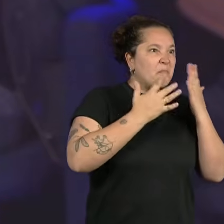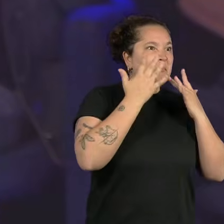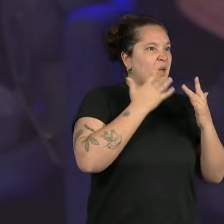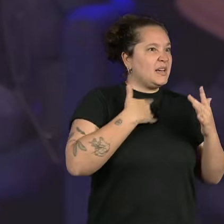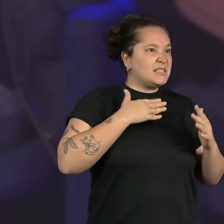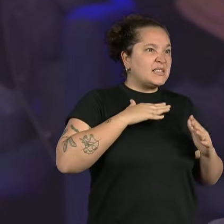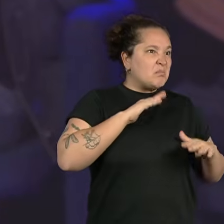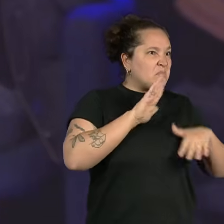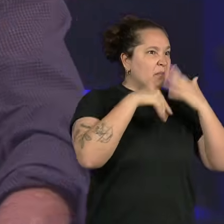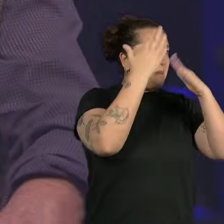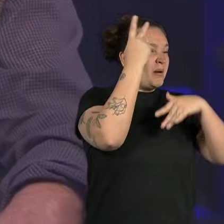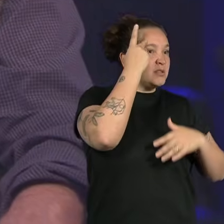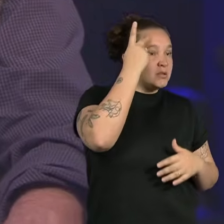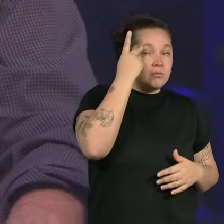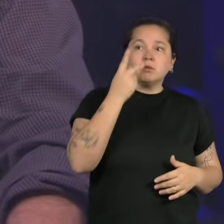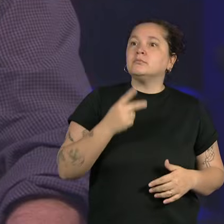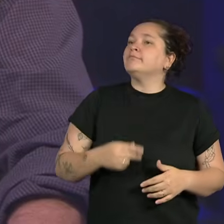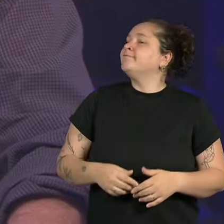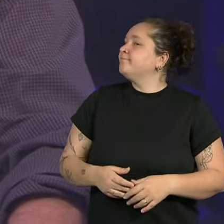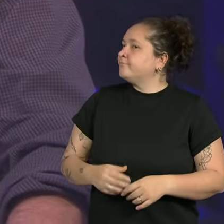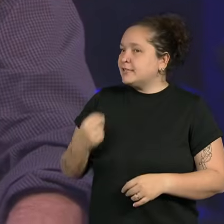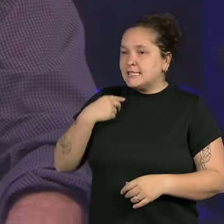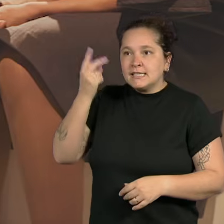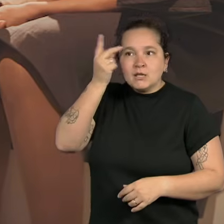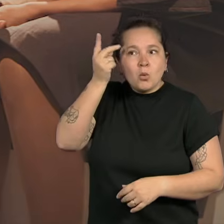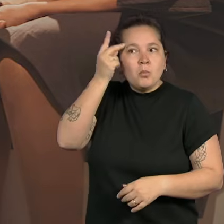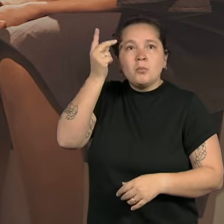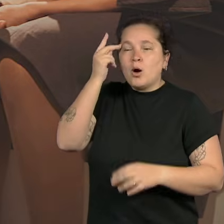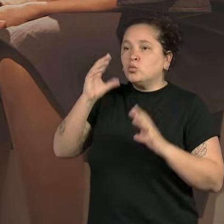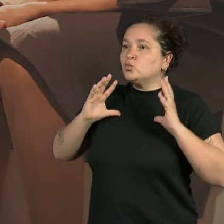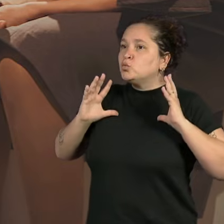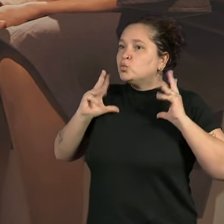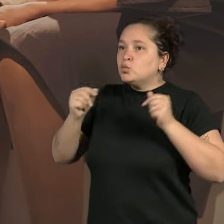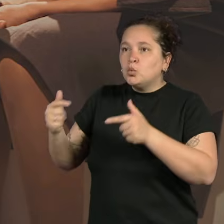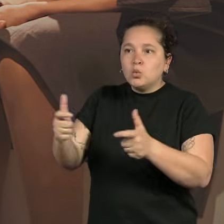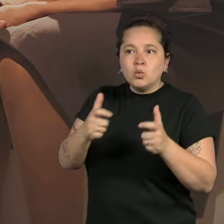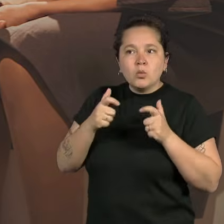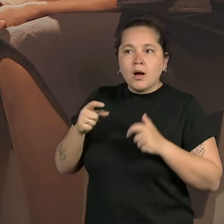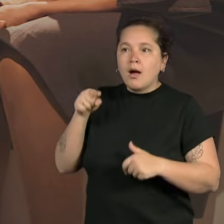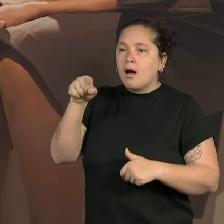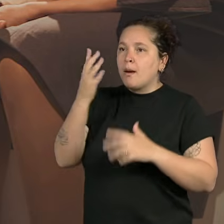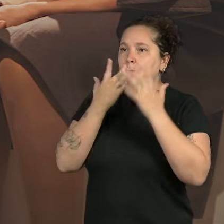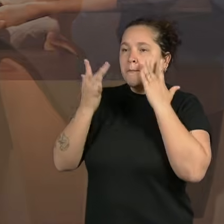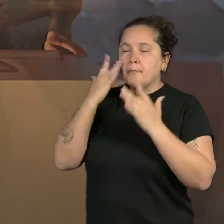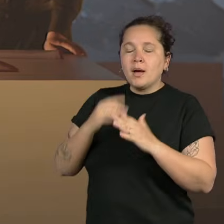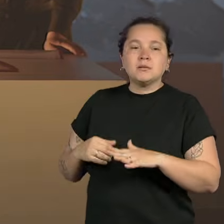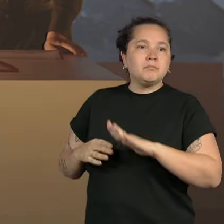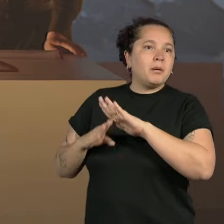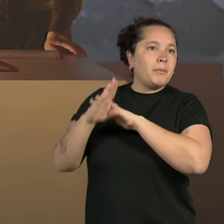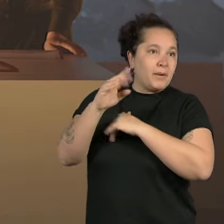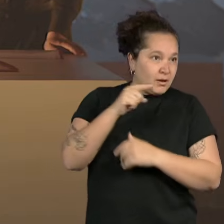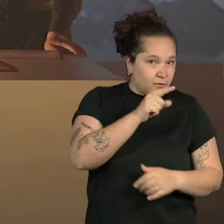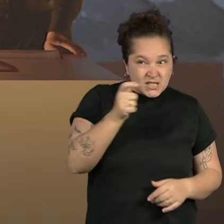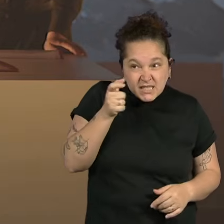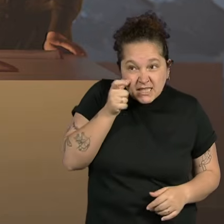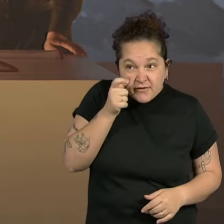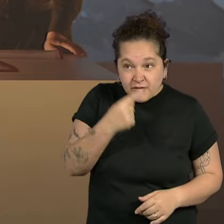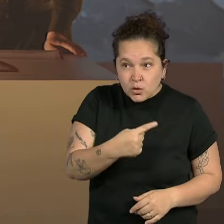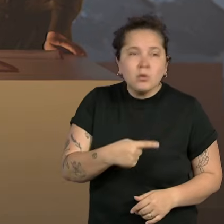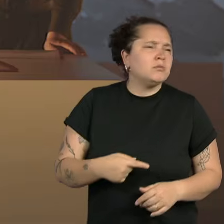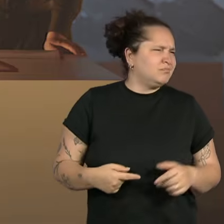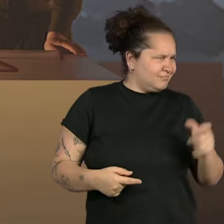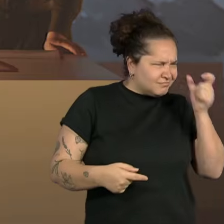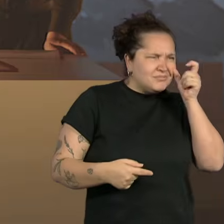né? Em São Paulo e em todo lugar que passa. É uma peça... Você viu, ela Eu tem... vi, nossa! Acho que apesar de